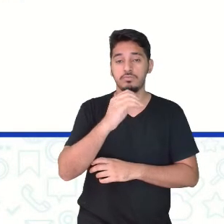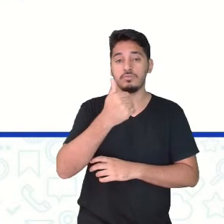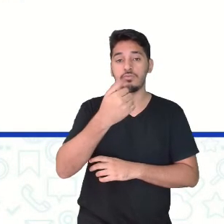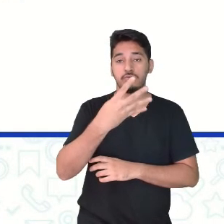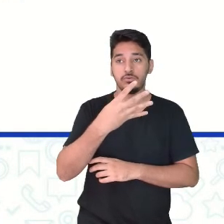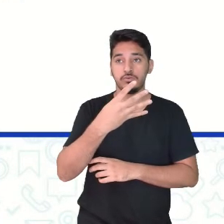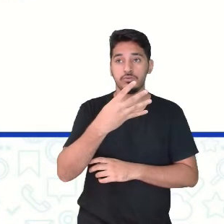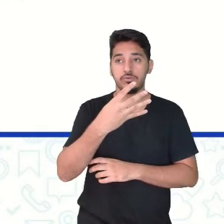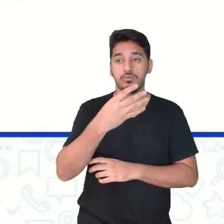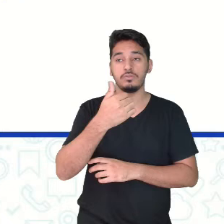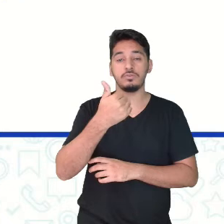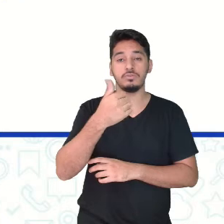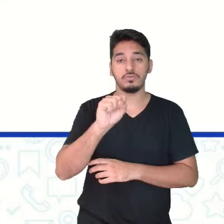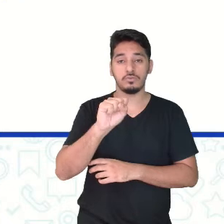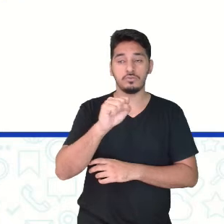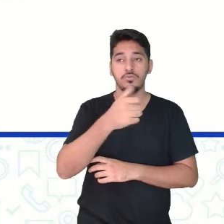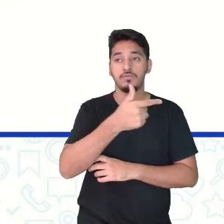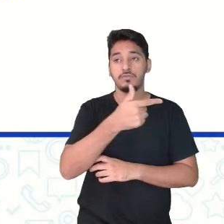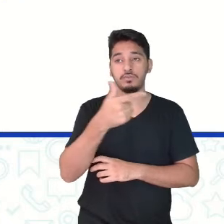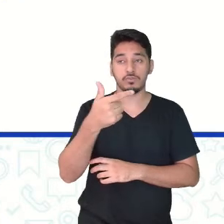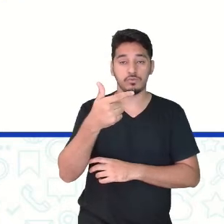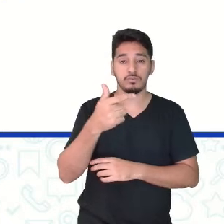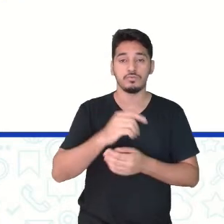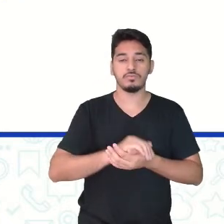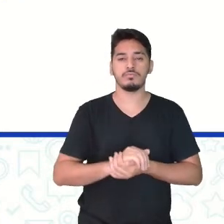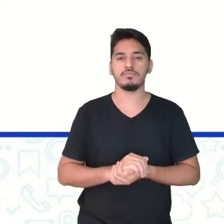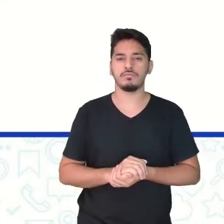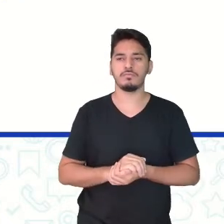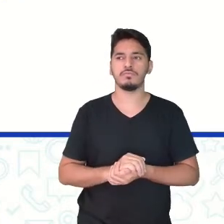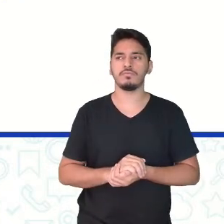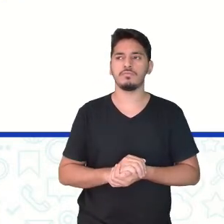10, 14, 18,